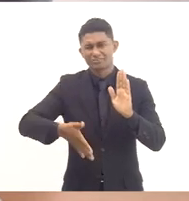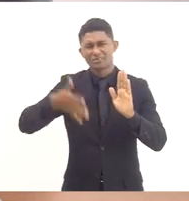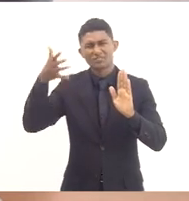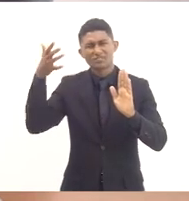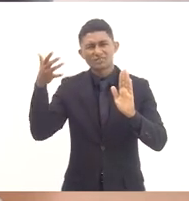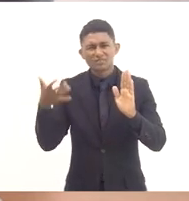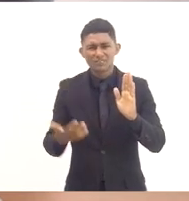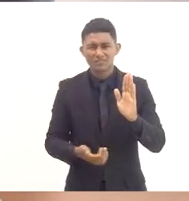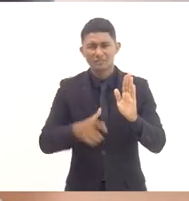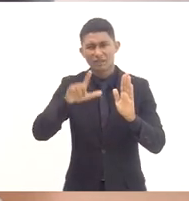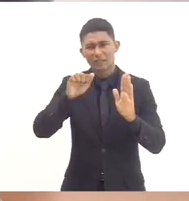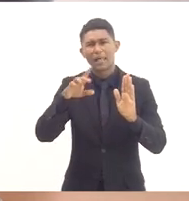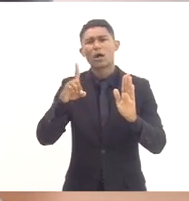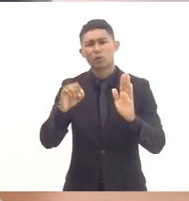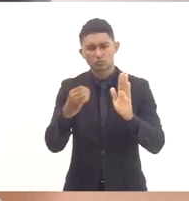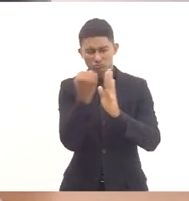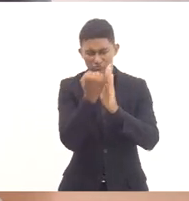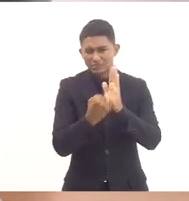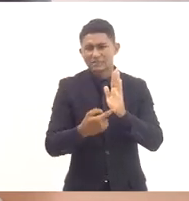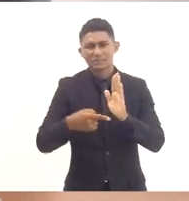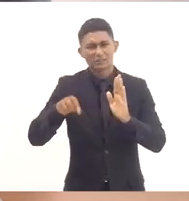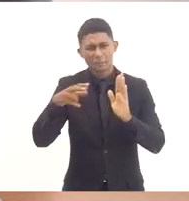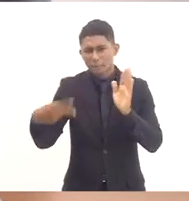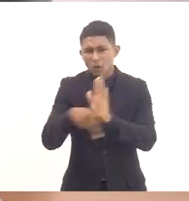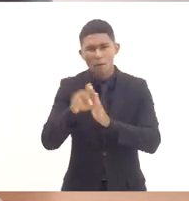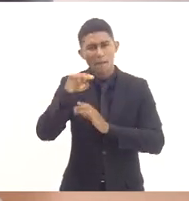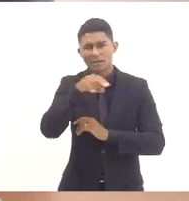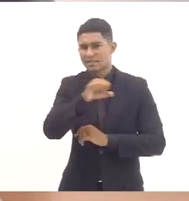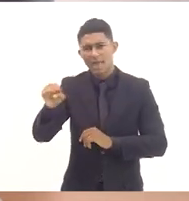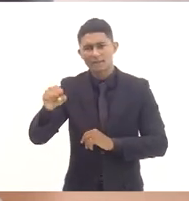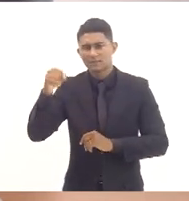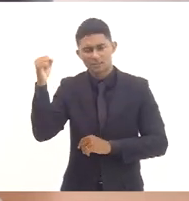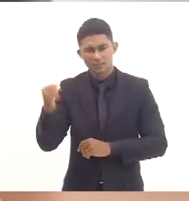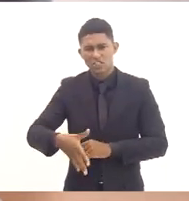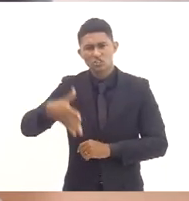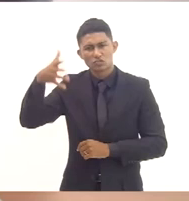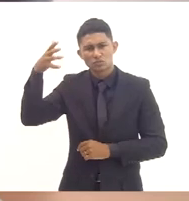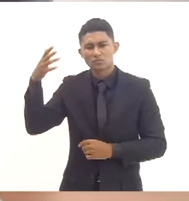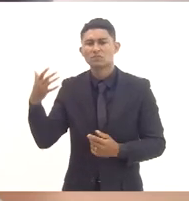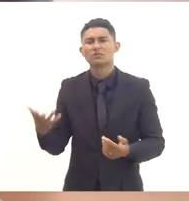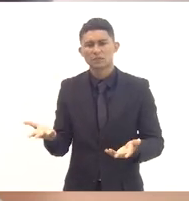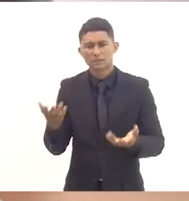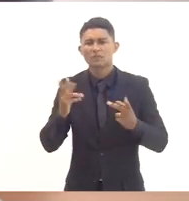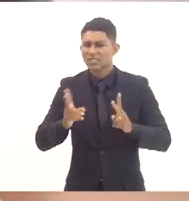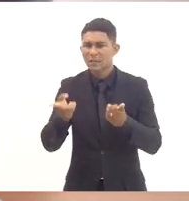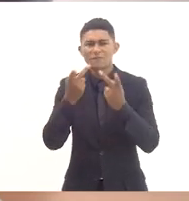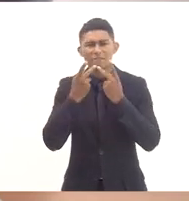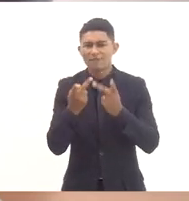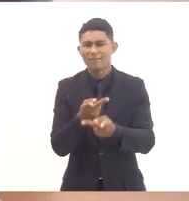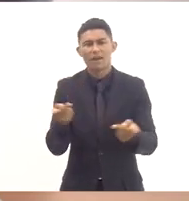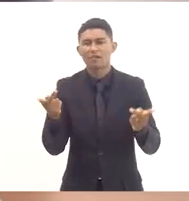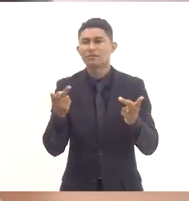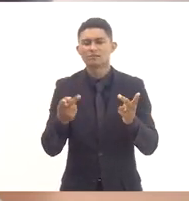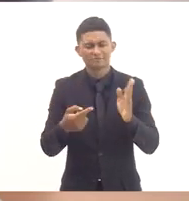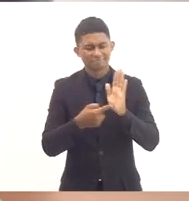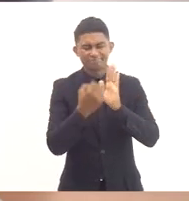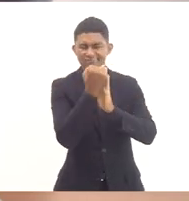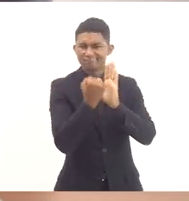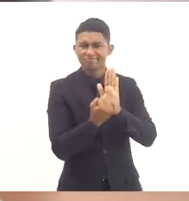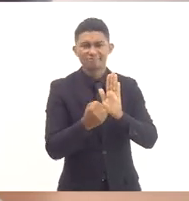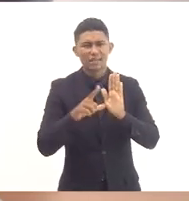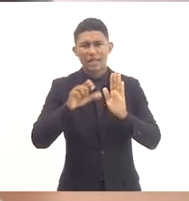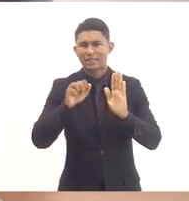todos os seminários em todas as sessões que eu estou presente né em questões previdenciárias é um áudio